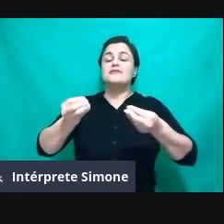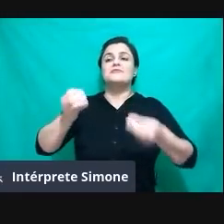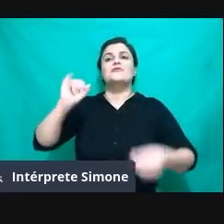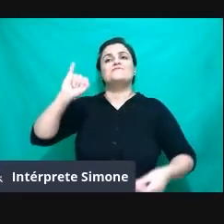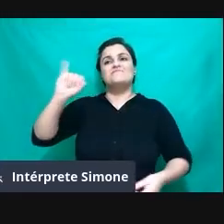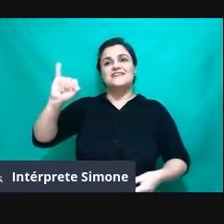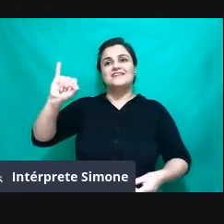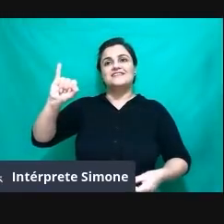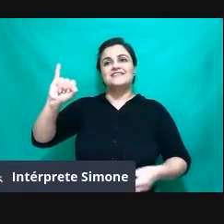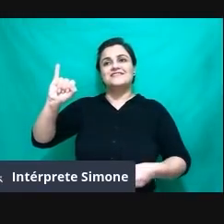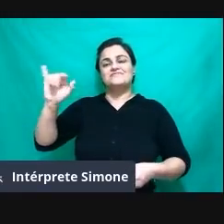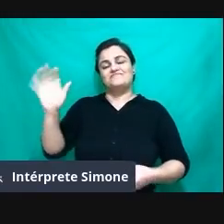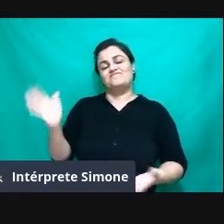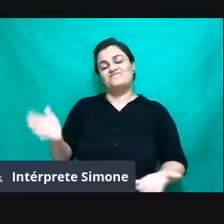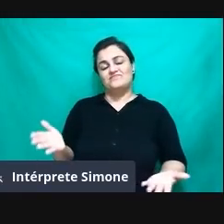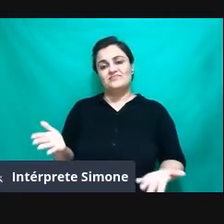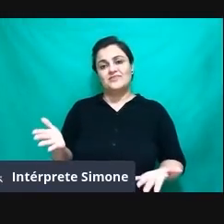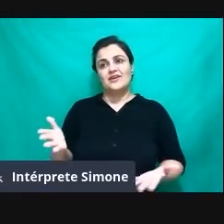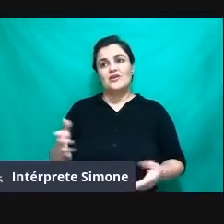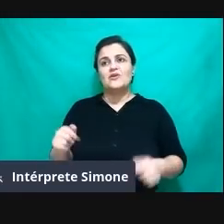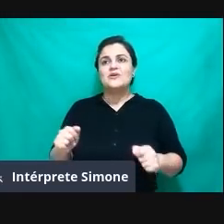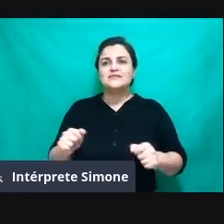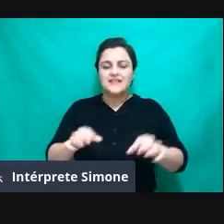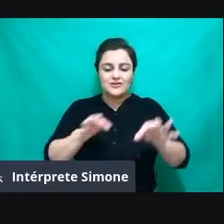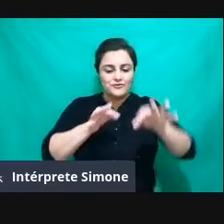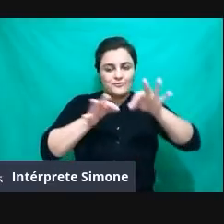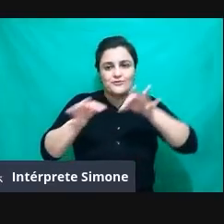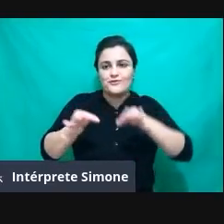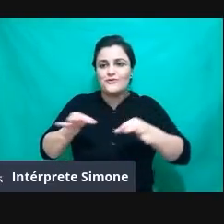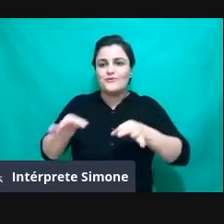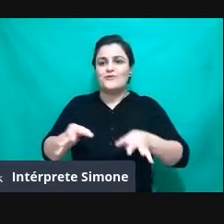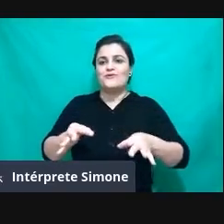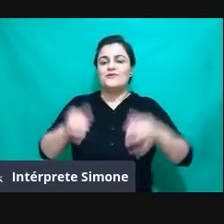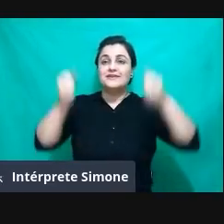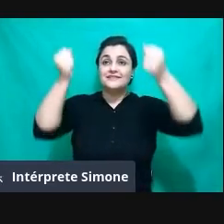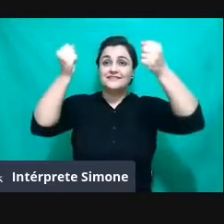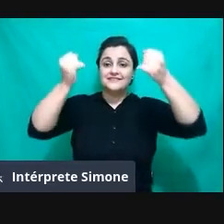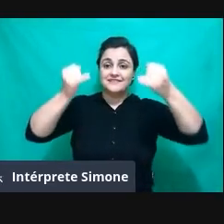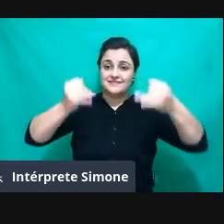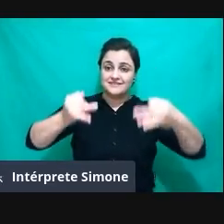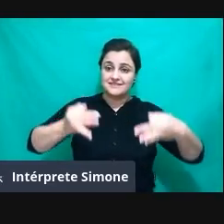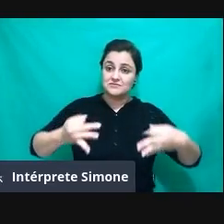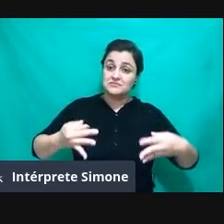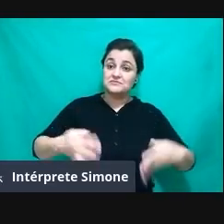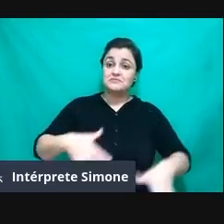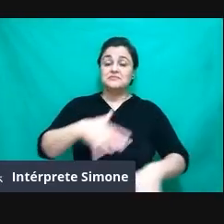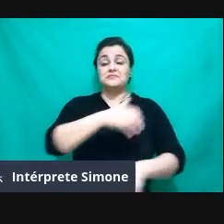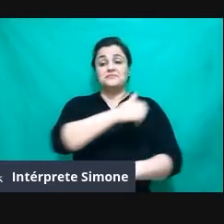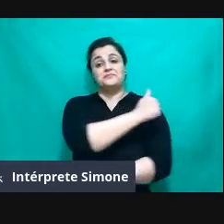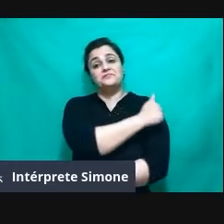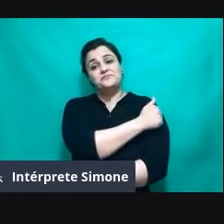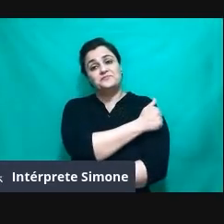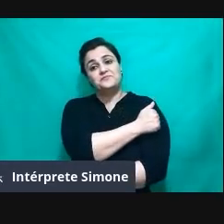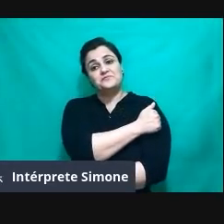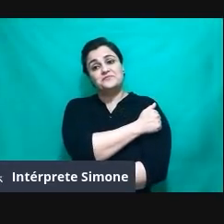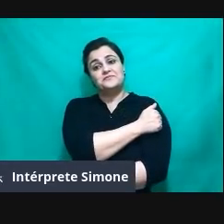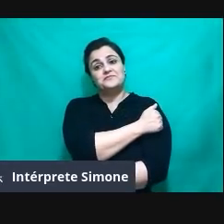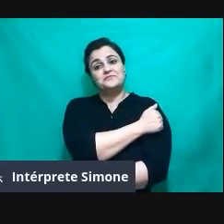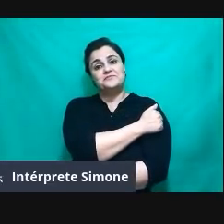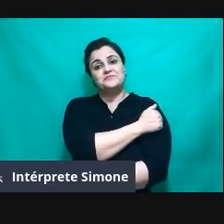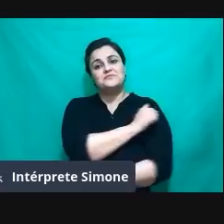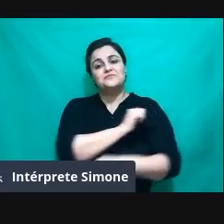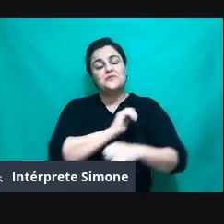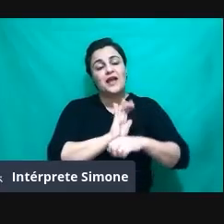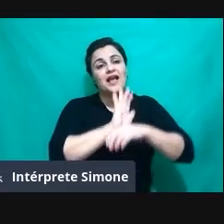essa escuta? Então, essa escuta, ela pode se dar de duas formas. A escuta mesmo, ela praticar o que